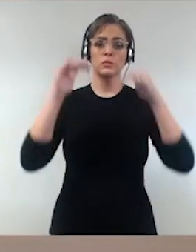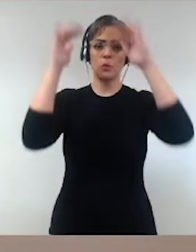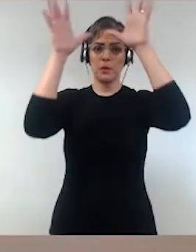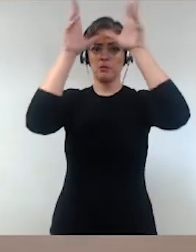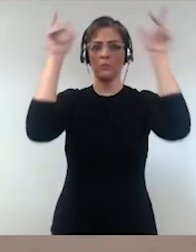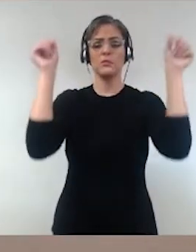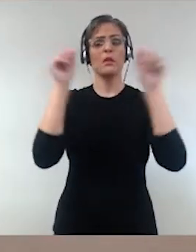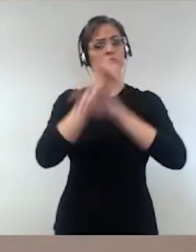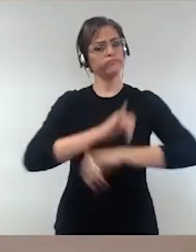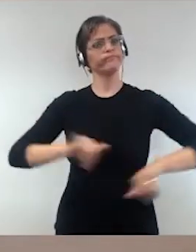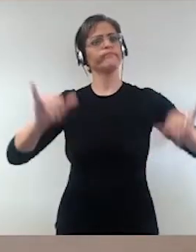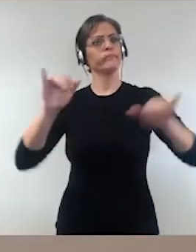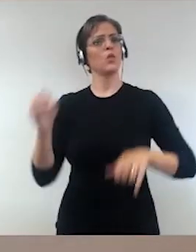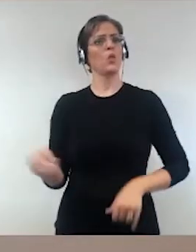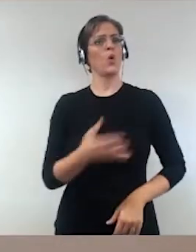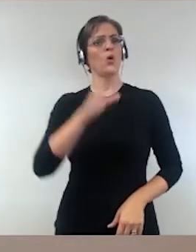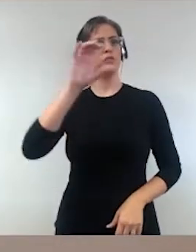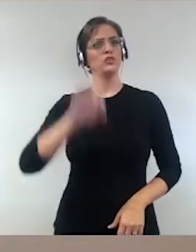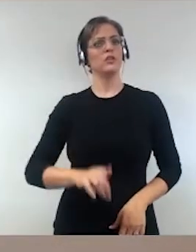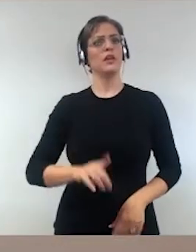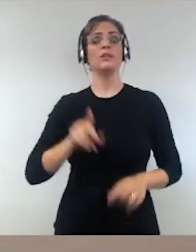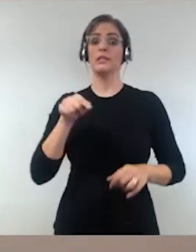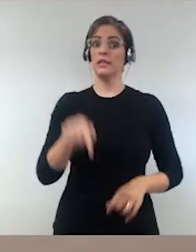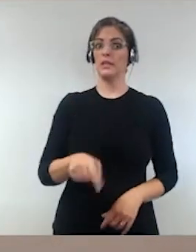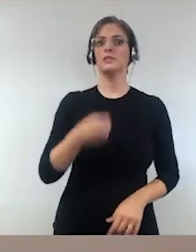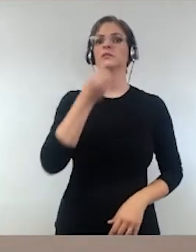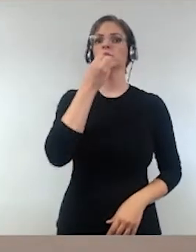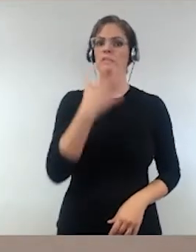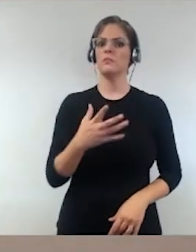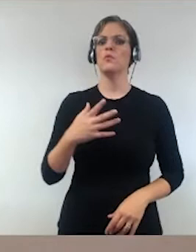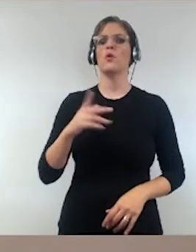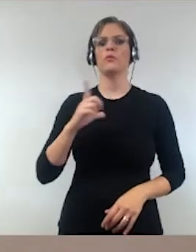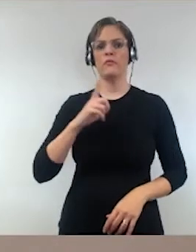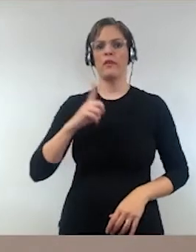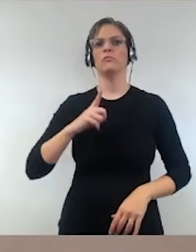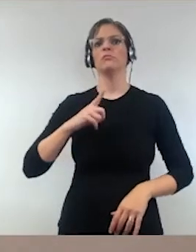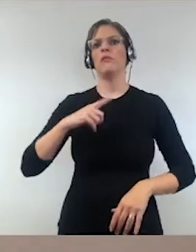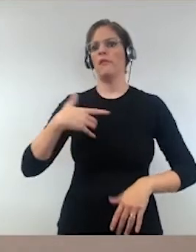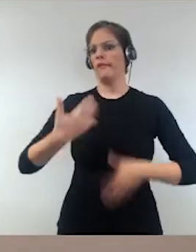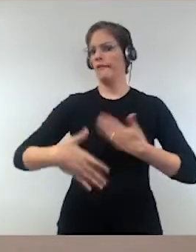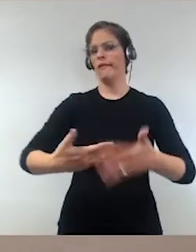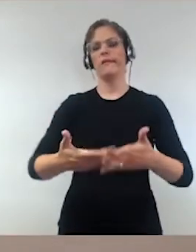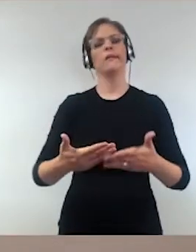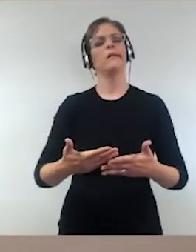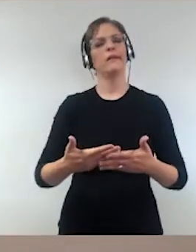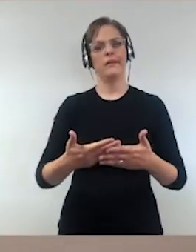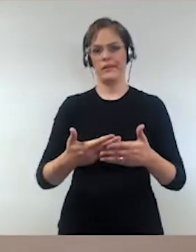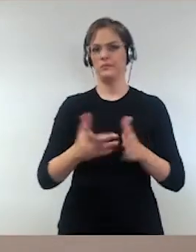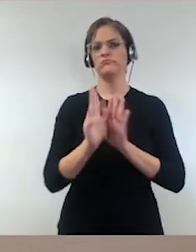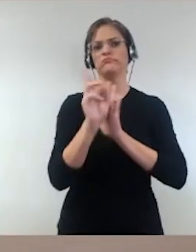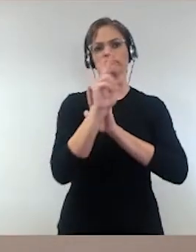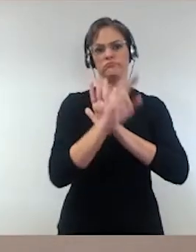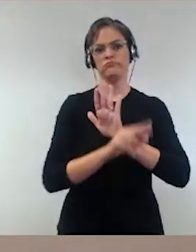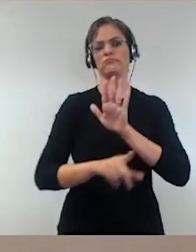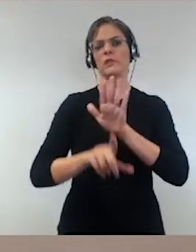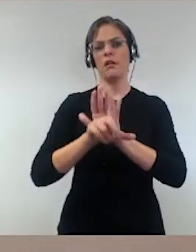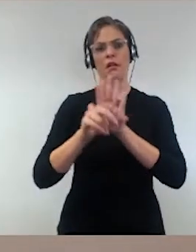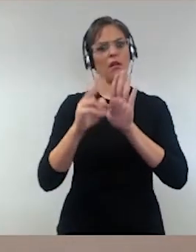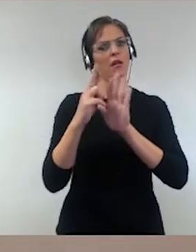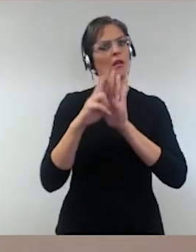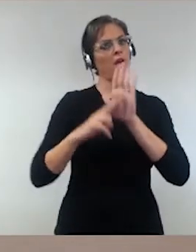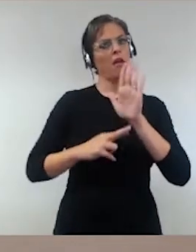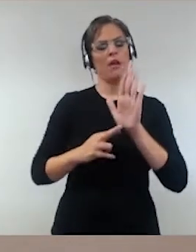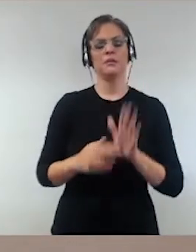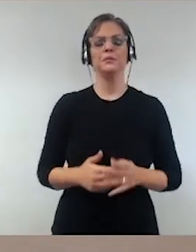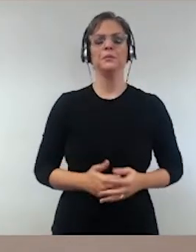declarou, ele vai ter uma série de efeitos para o nosso ordenamento jurídico, especialmente infraconstitucional. Em primeiro lugar, e aqui eu